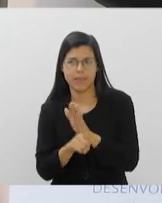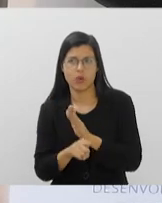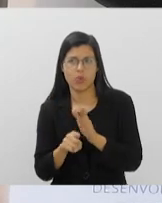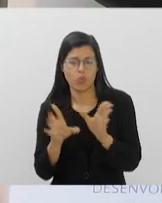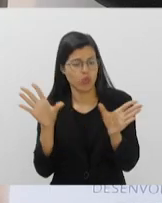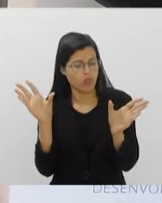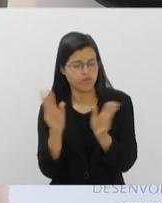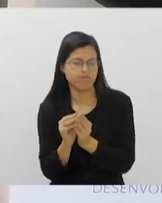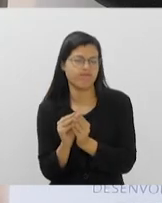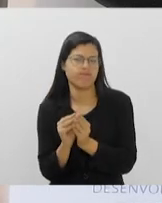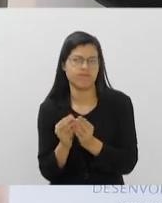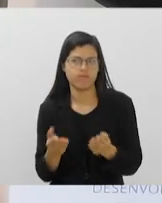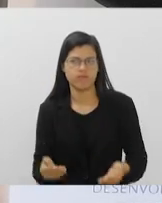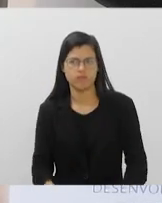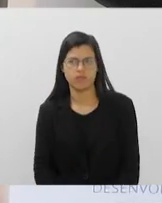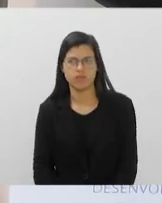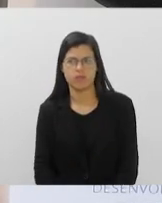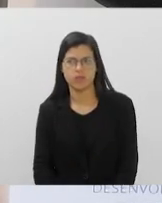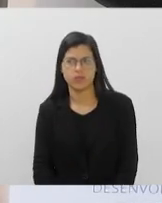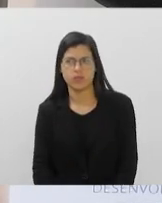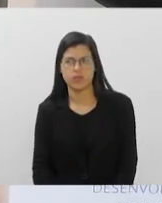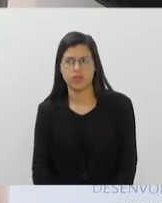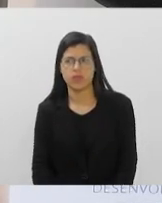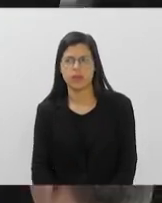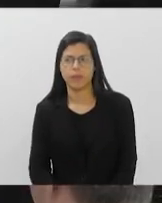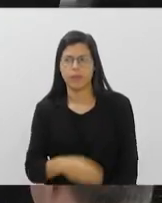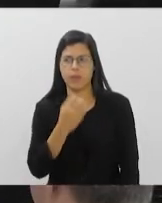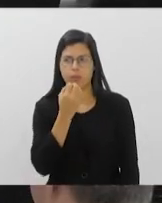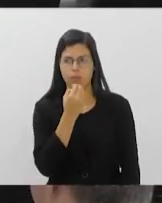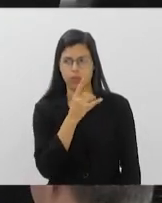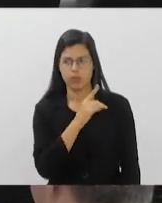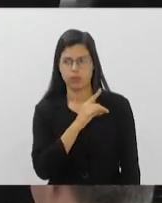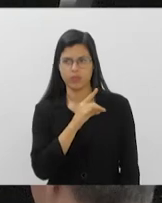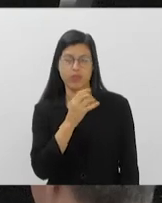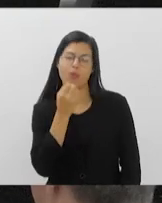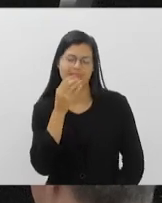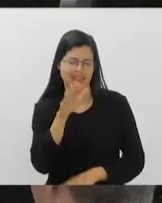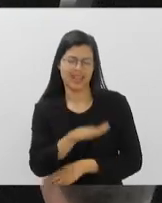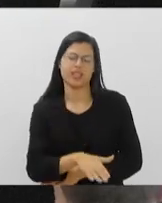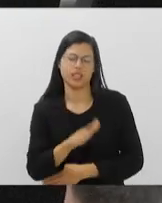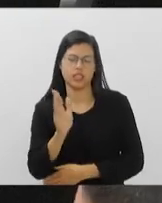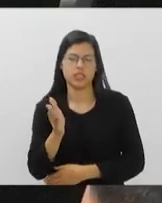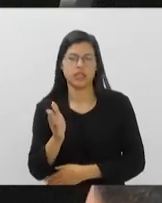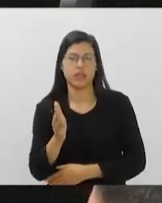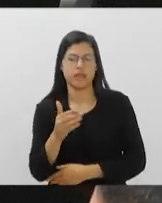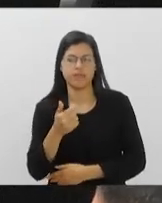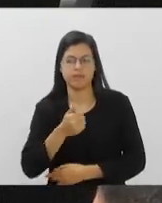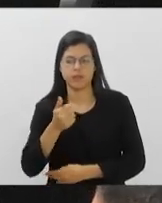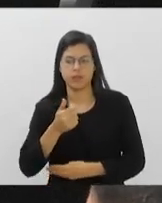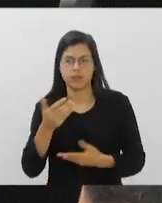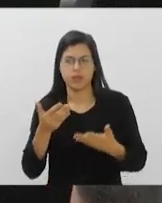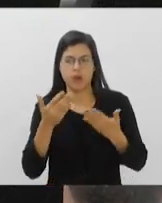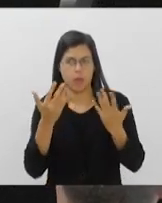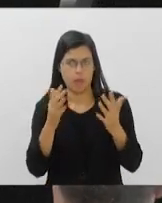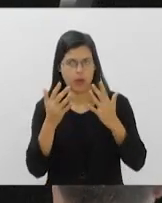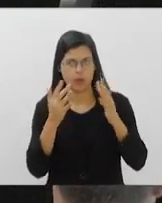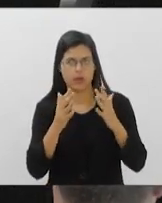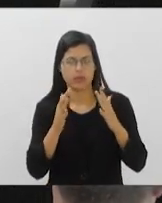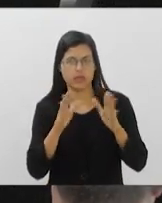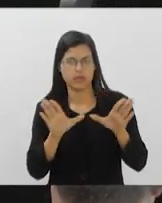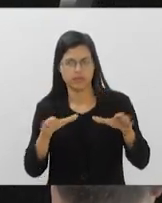sucit possíveis tá bom dia boa tarde já né Eh primeiramente quero parabenizar a